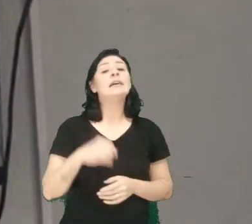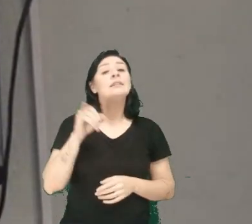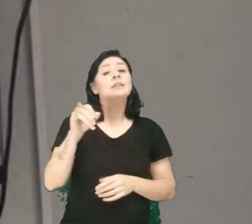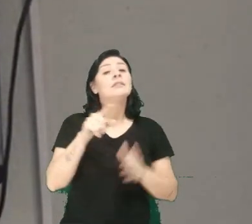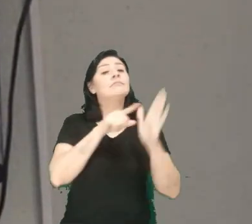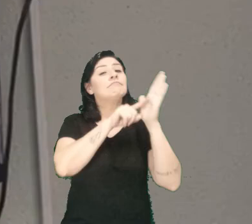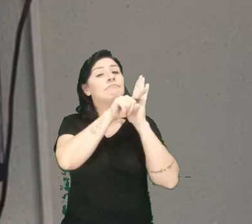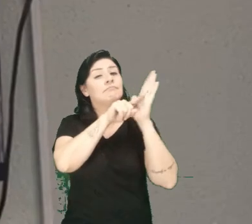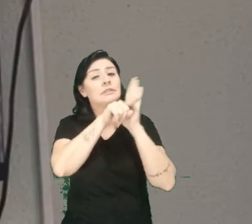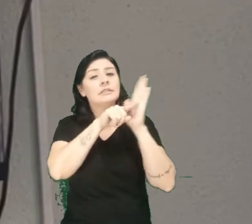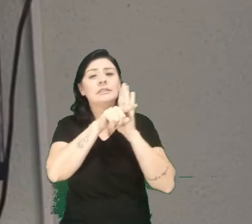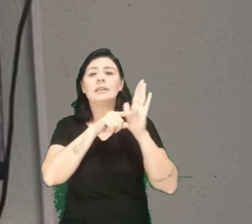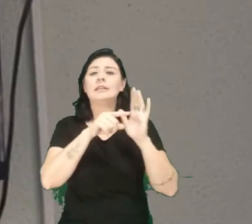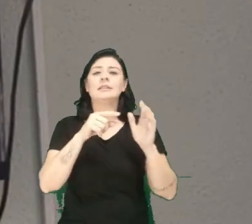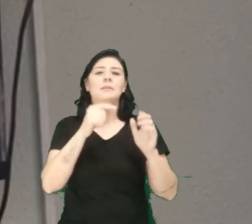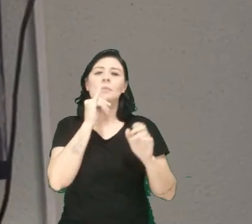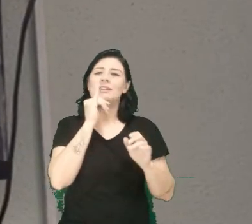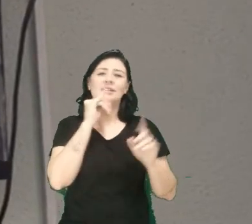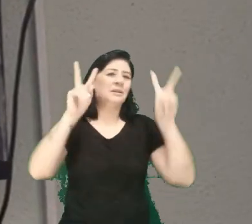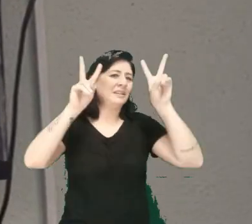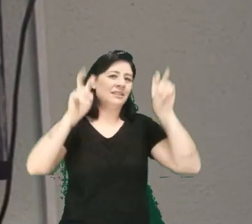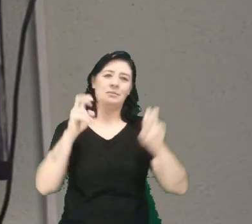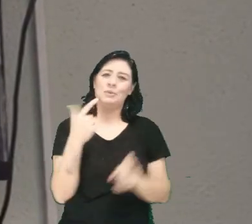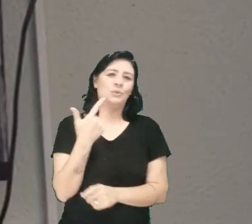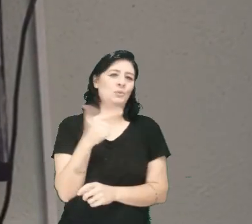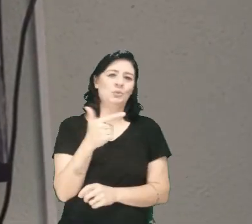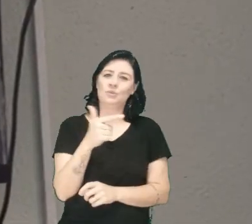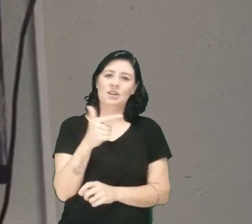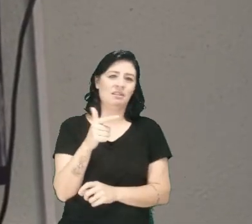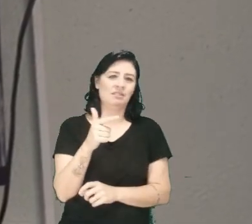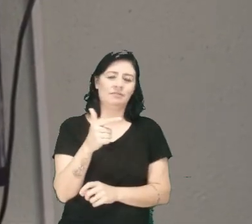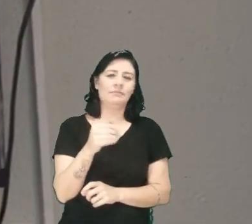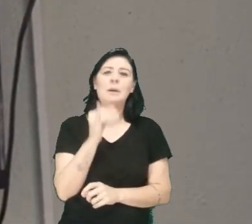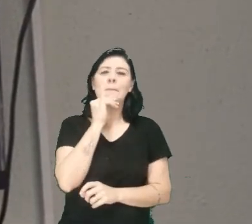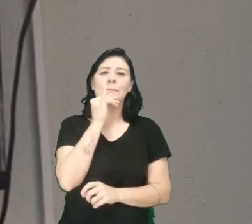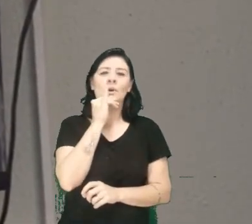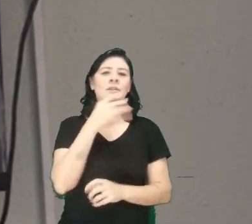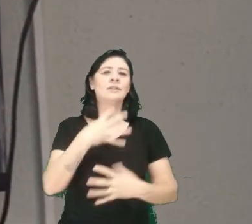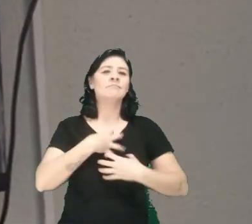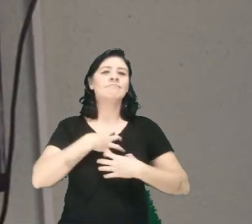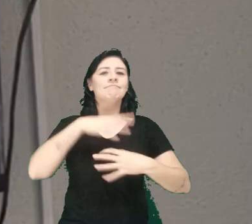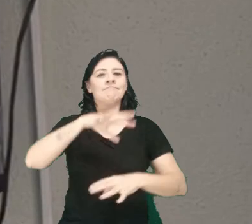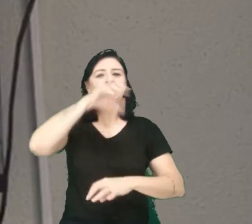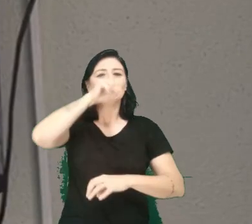que não tem aqui, sistema respiratório,